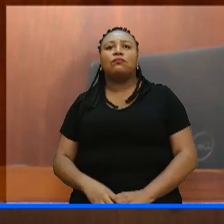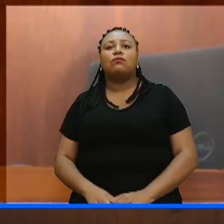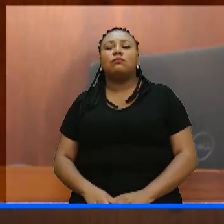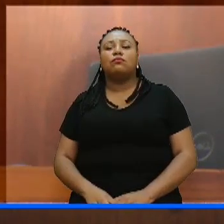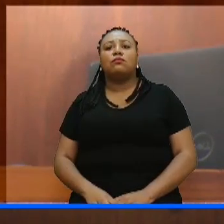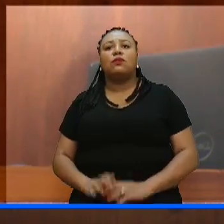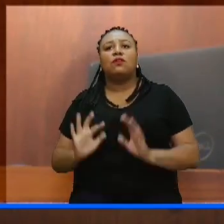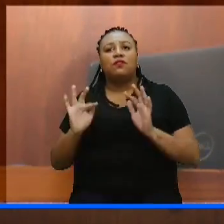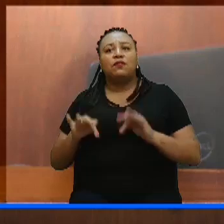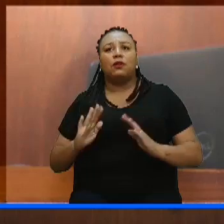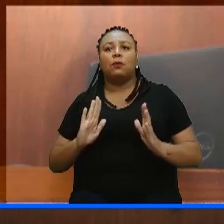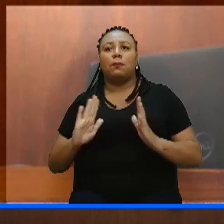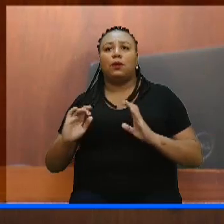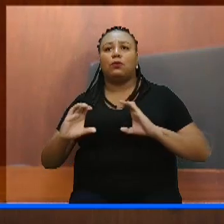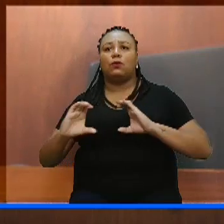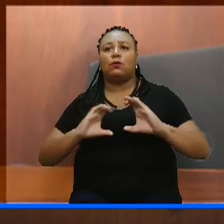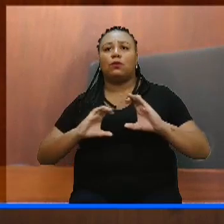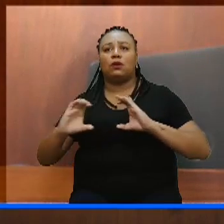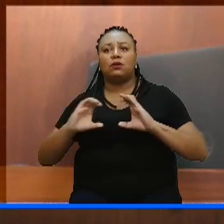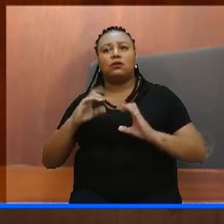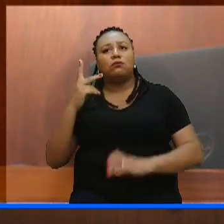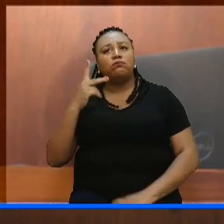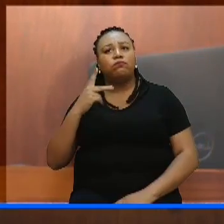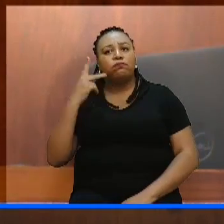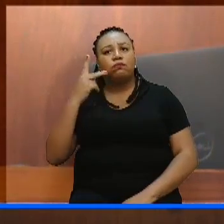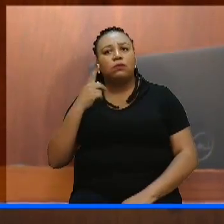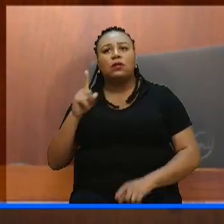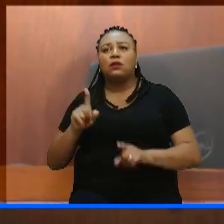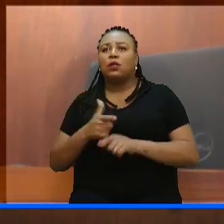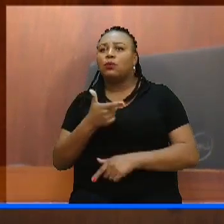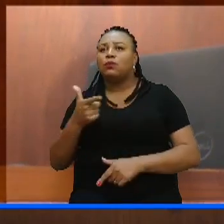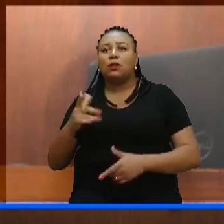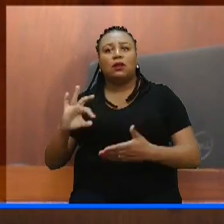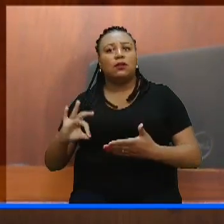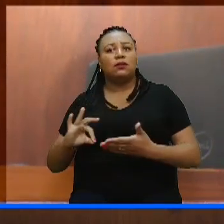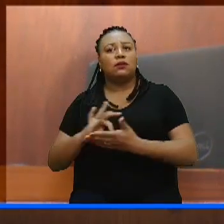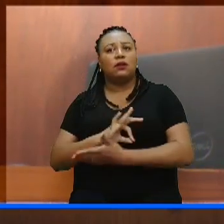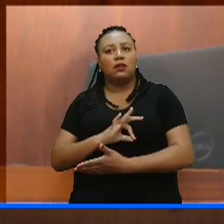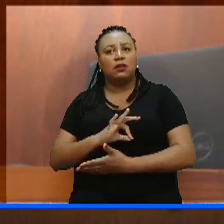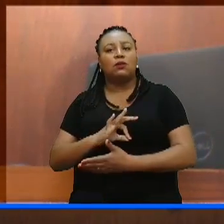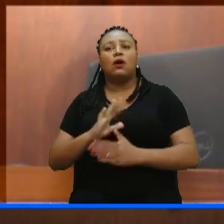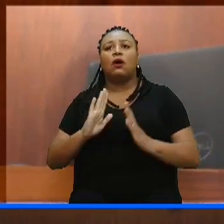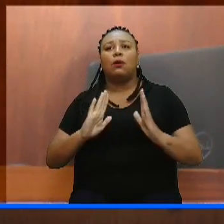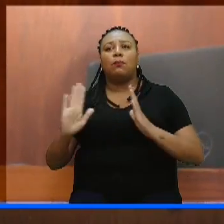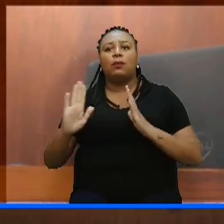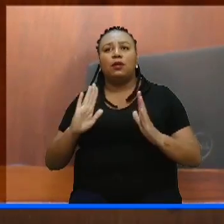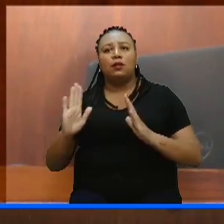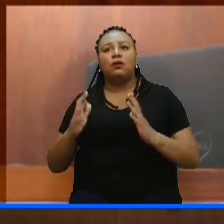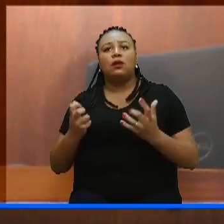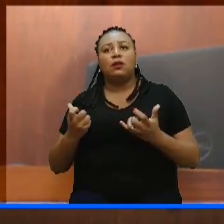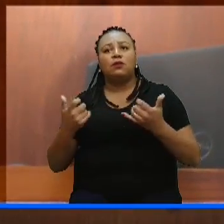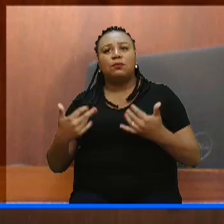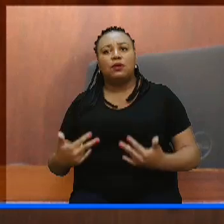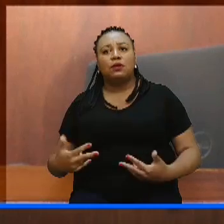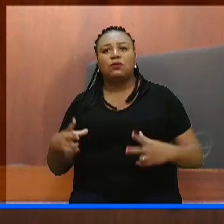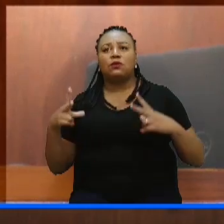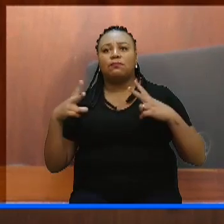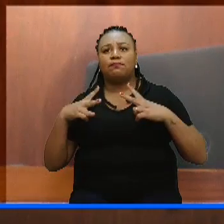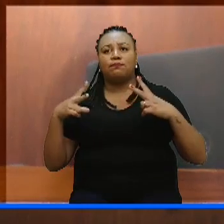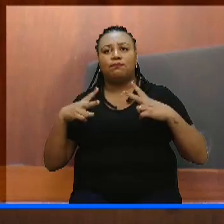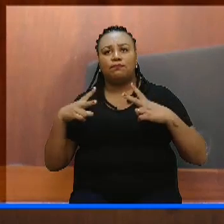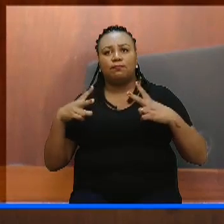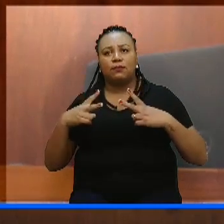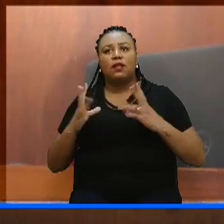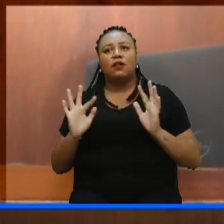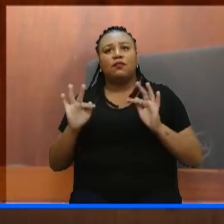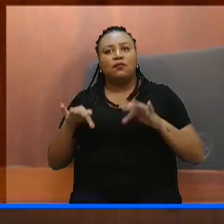terminado o período das comunicações parlamentares e não havendo inscritos ao período das explicações pessoais